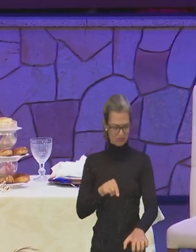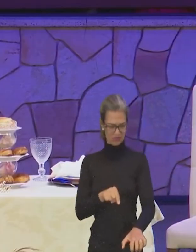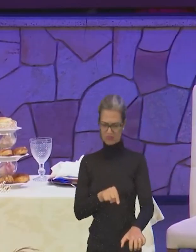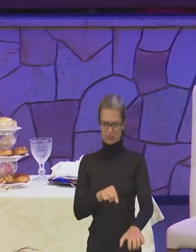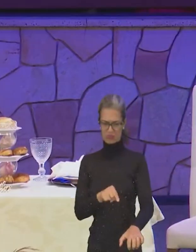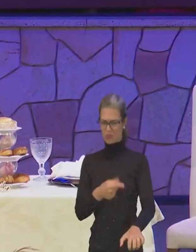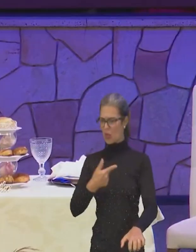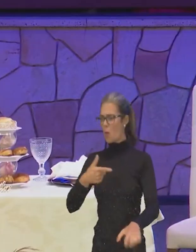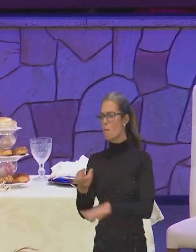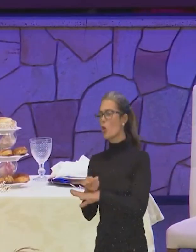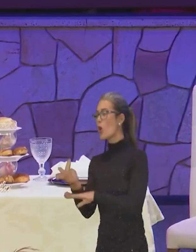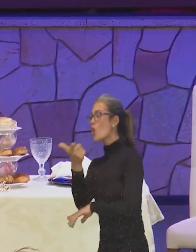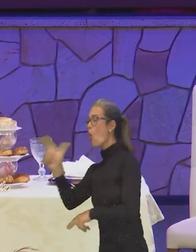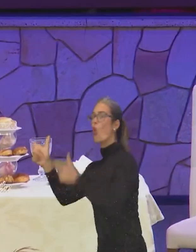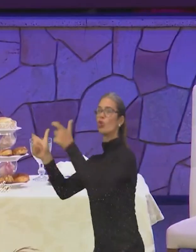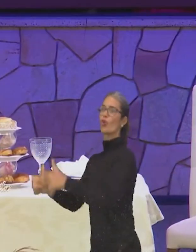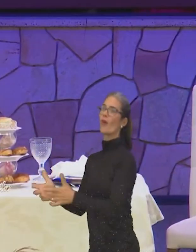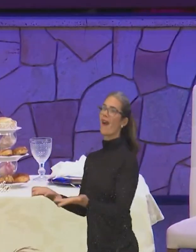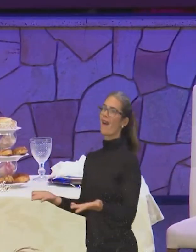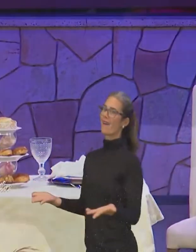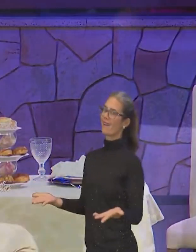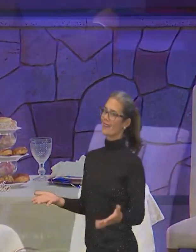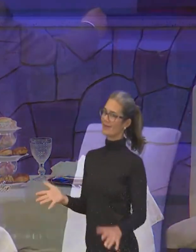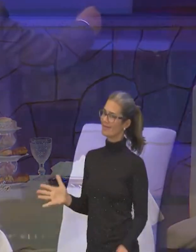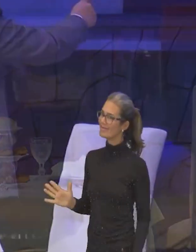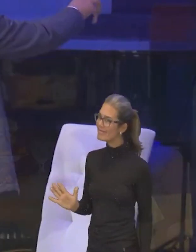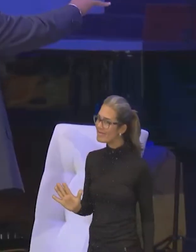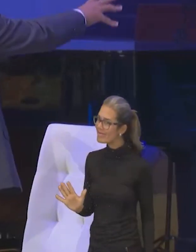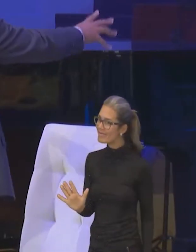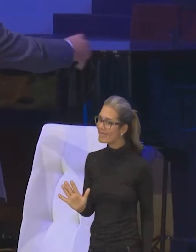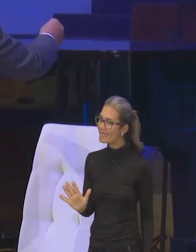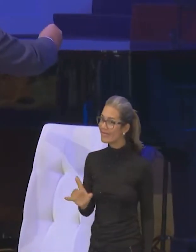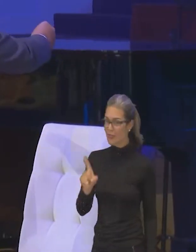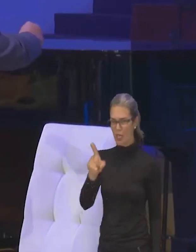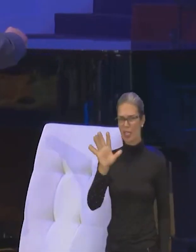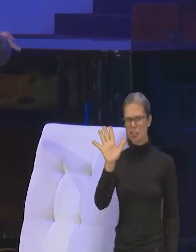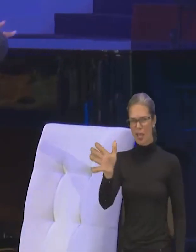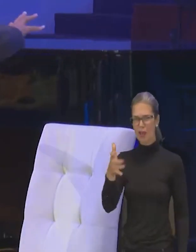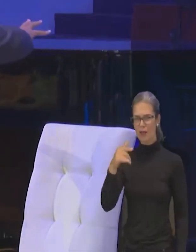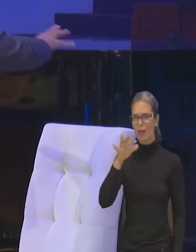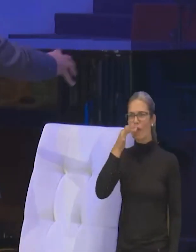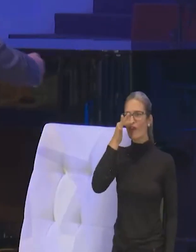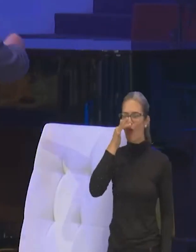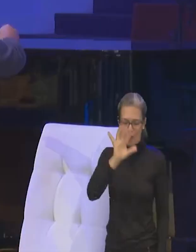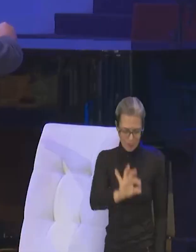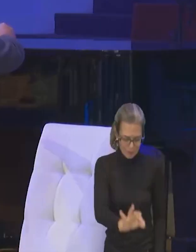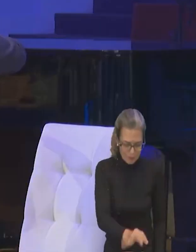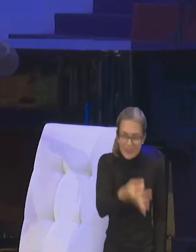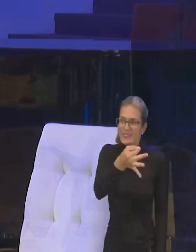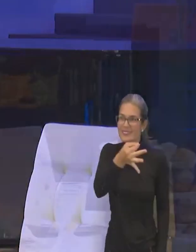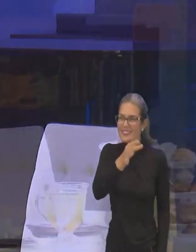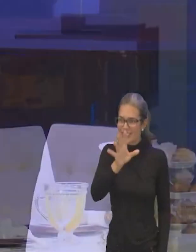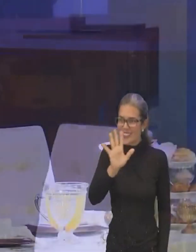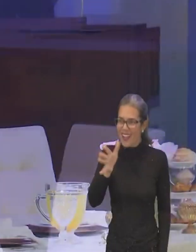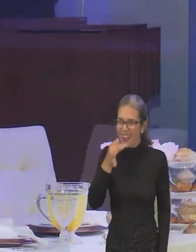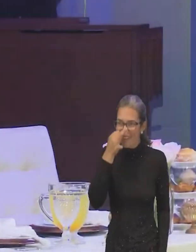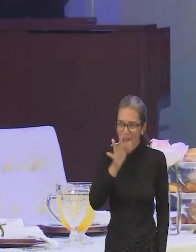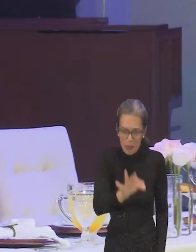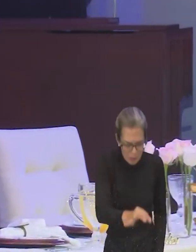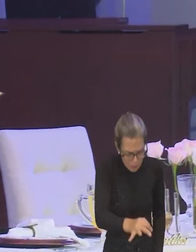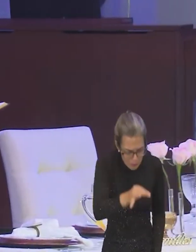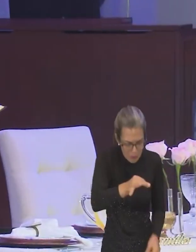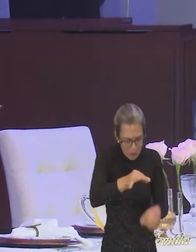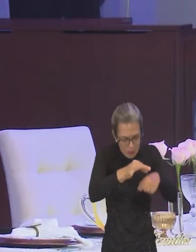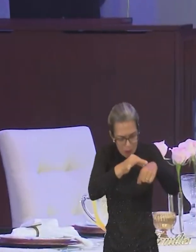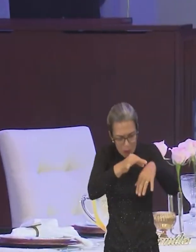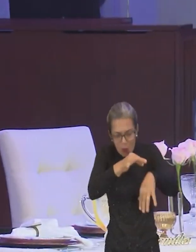você já teve a experiência de arrancar uma árvore do chão, uma flor do chão, alguma coisa com raiz do chão, e essa raiz ser